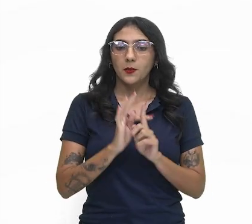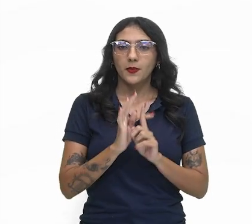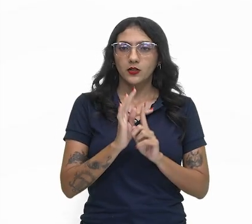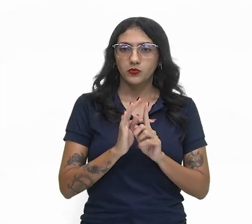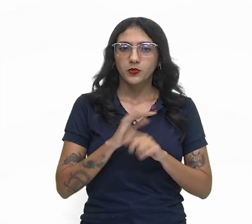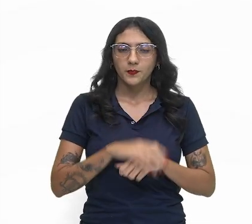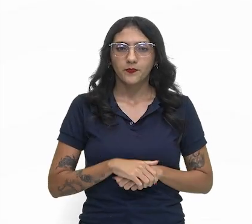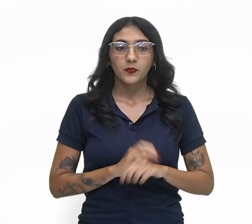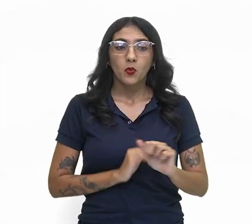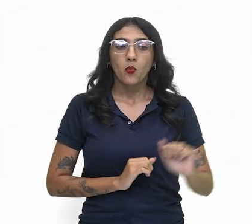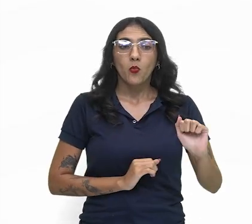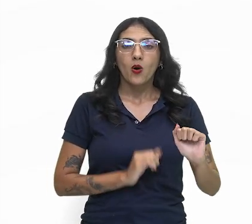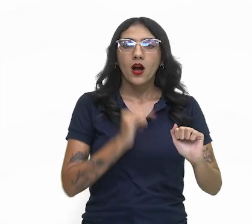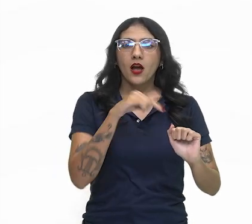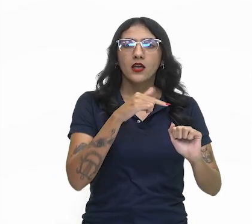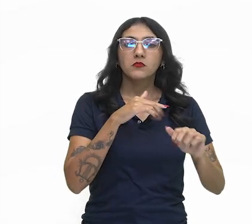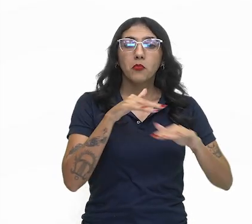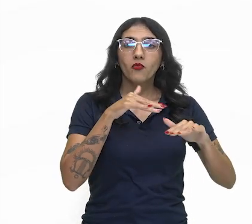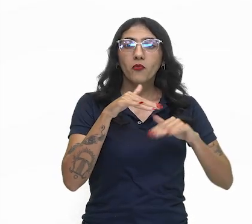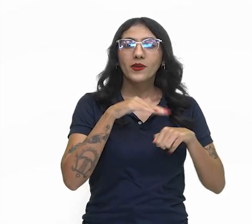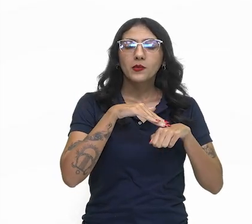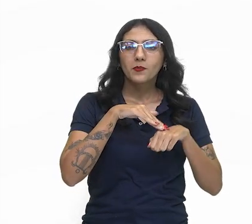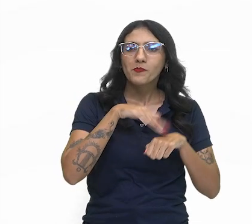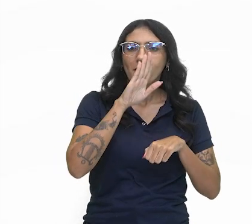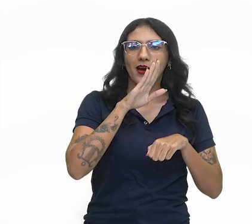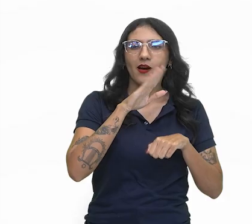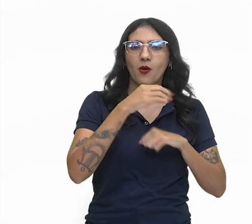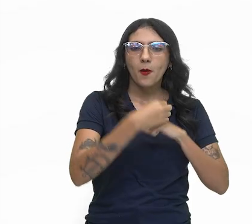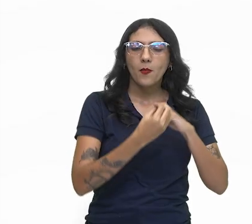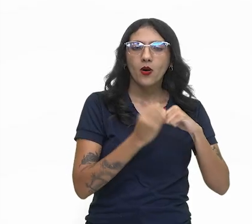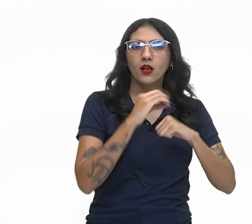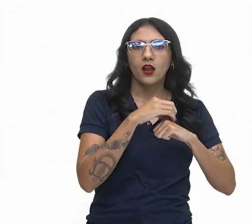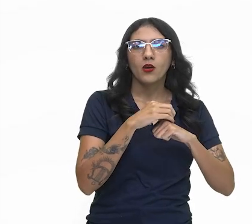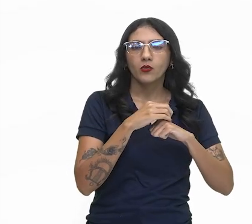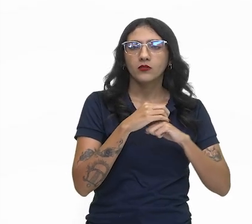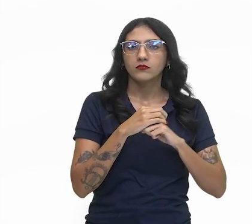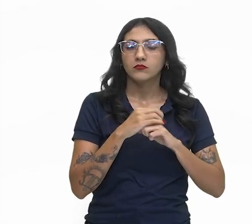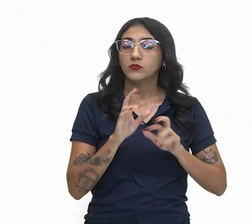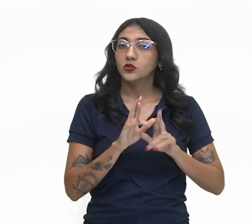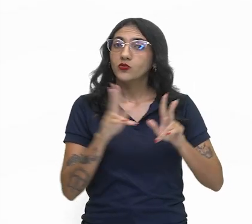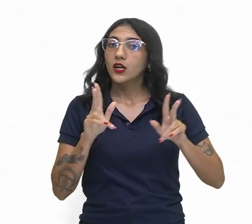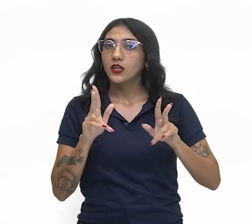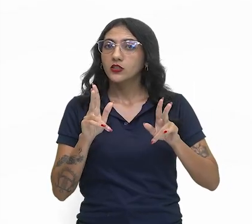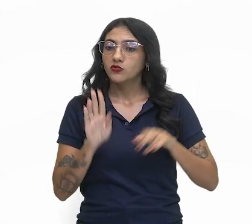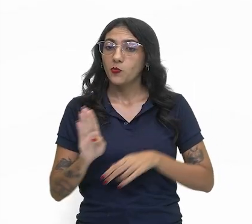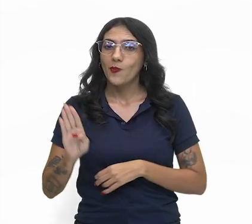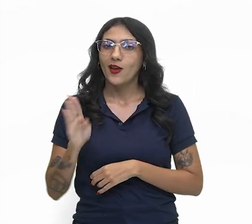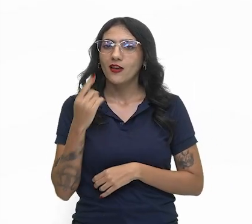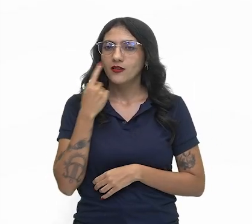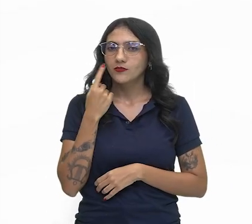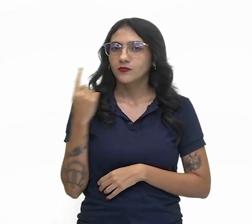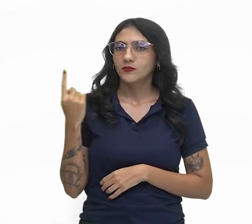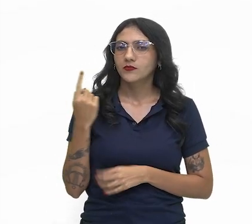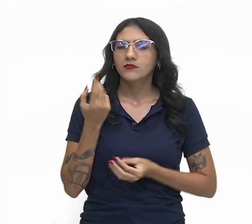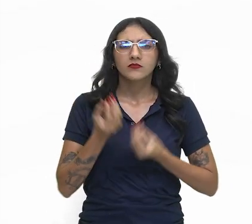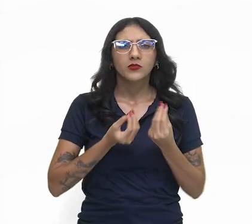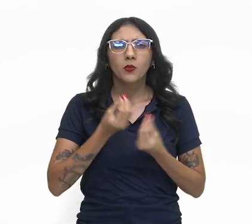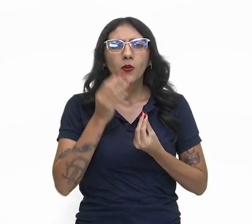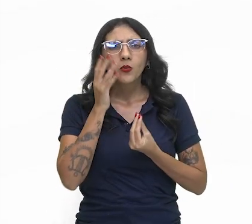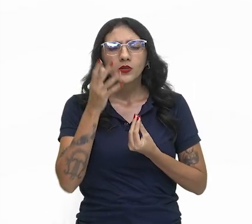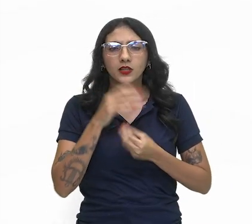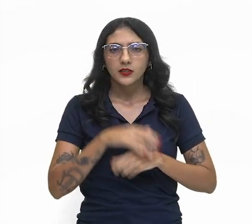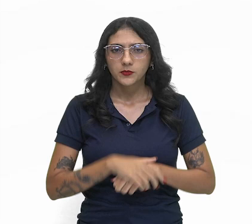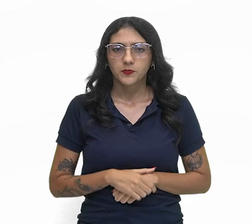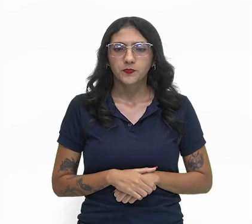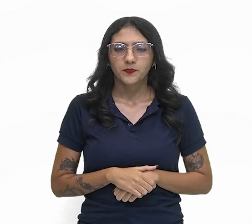do corpo A estão mais agitadas que as moléculas do corpo B. O que acontece? Como a temperatura do corpo